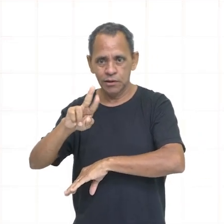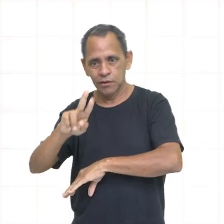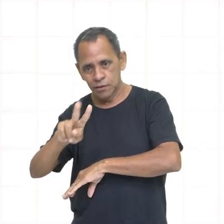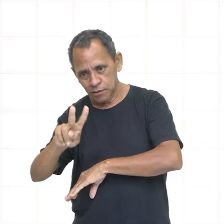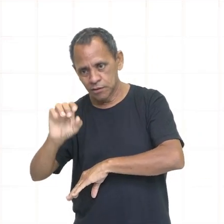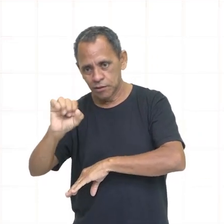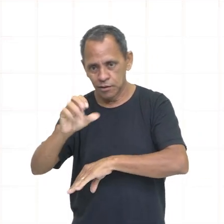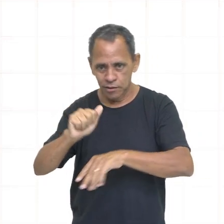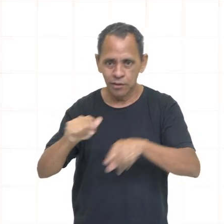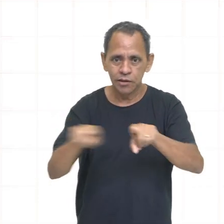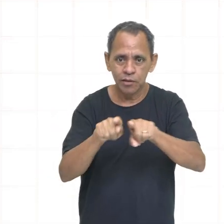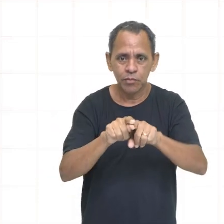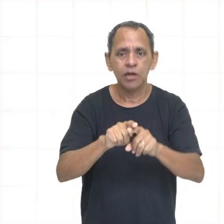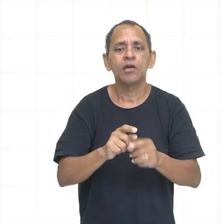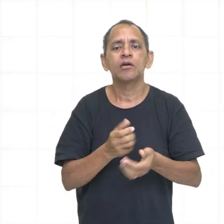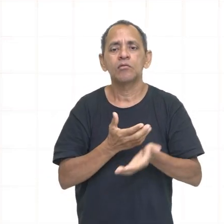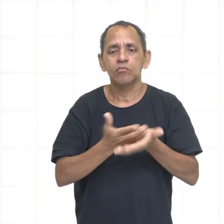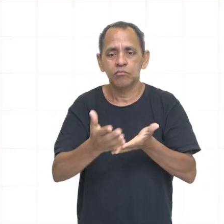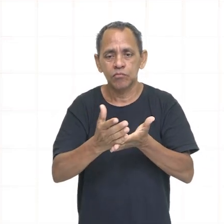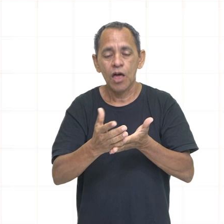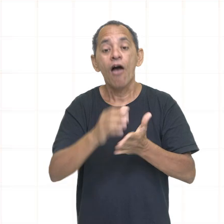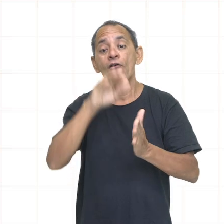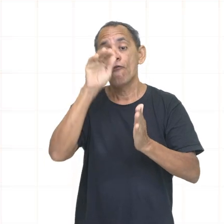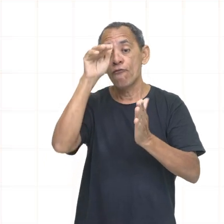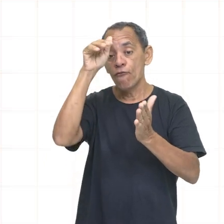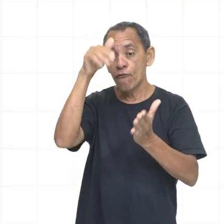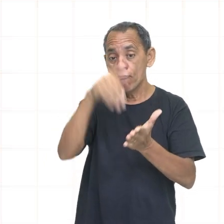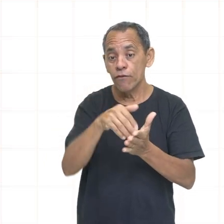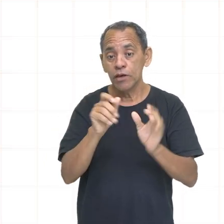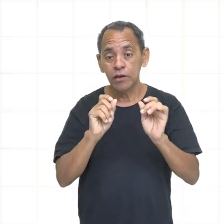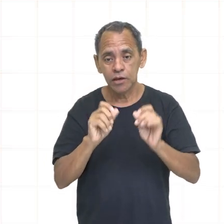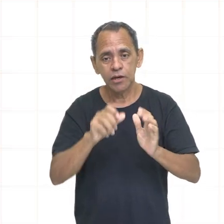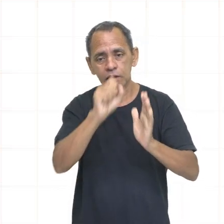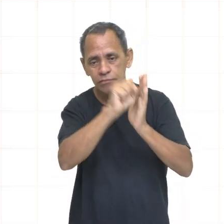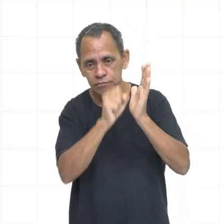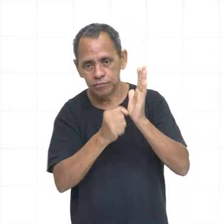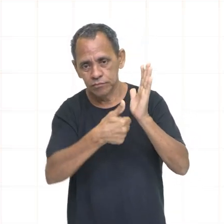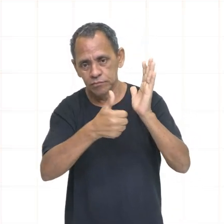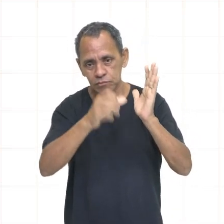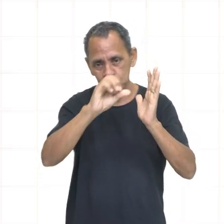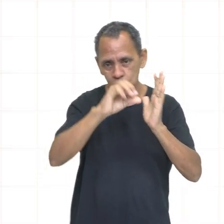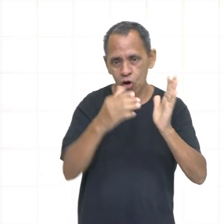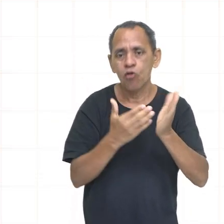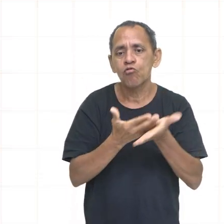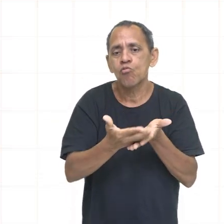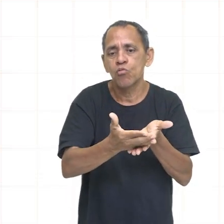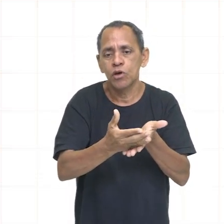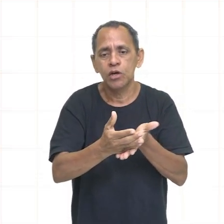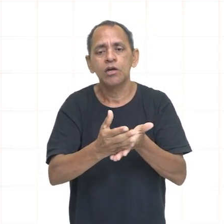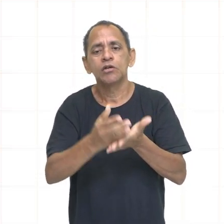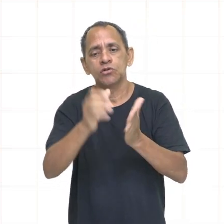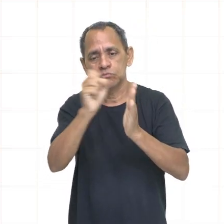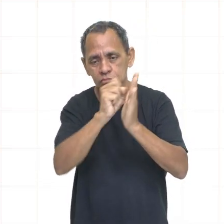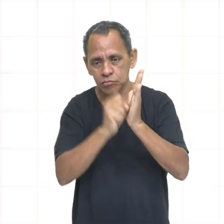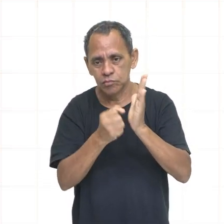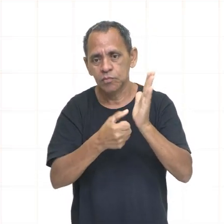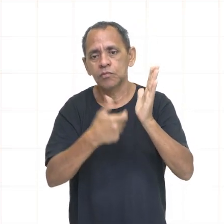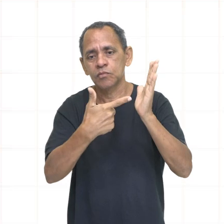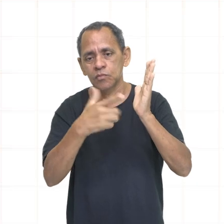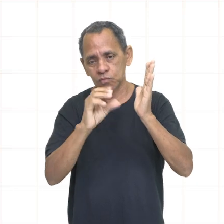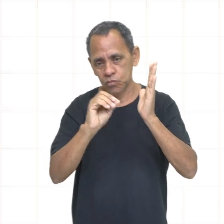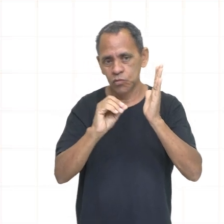XIX, início do século XX, forma-se também um movimento que ficou conhecido como a Paz Armada.